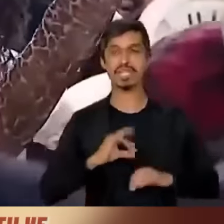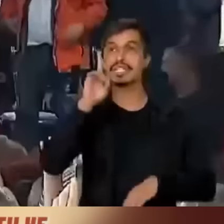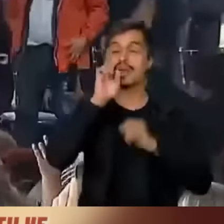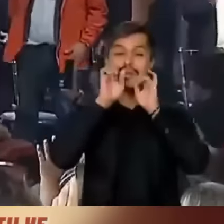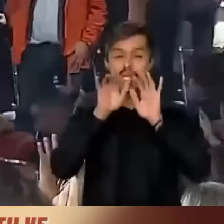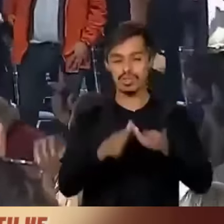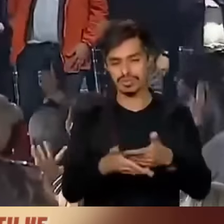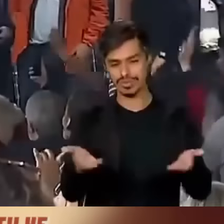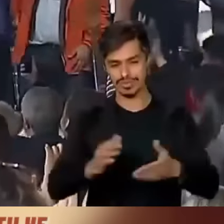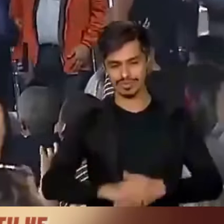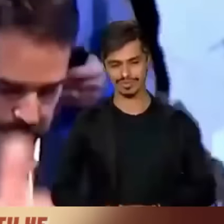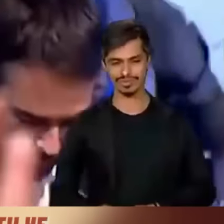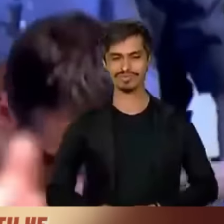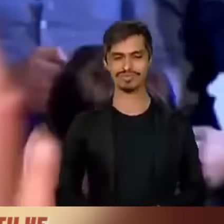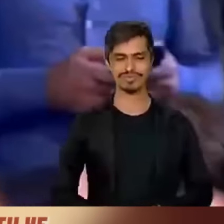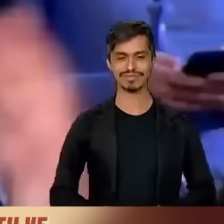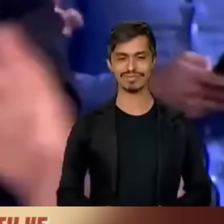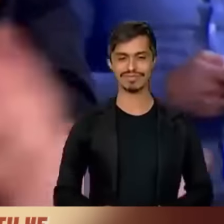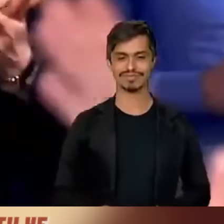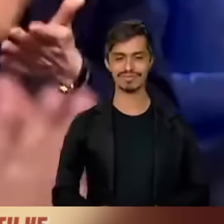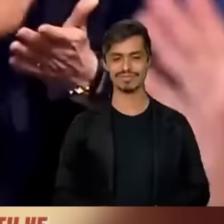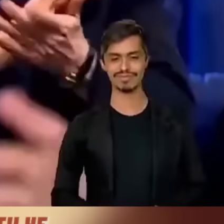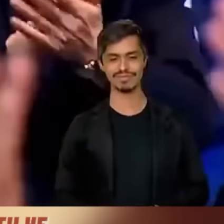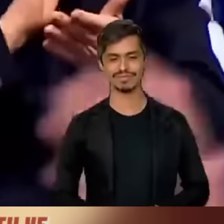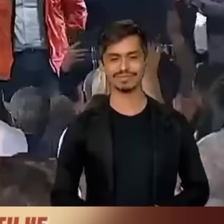Deus abençoe todos nós.